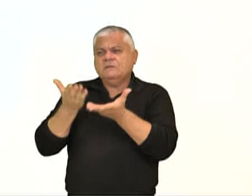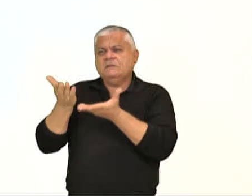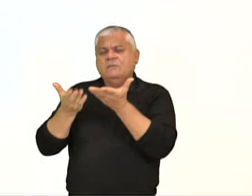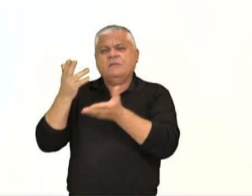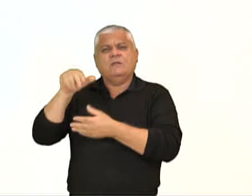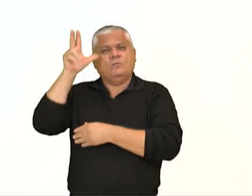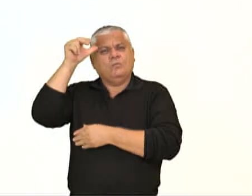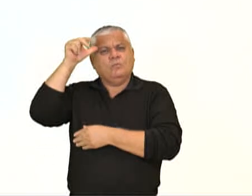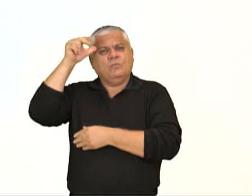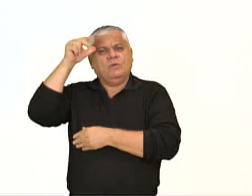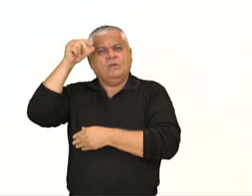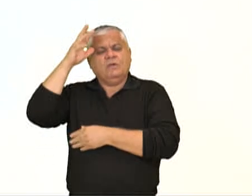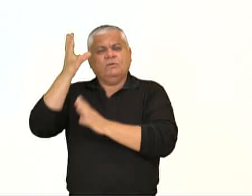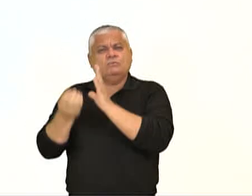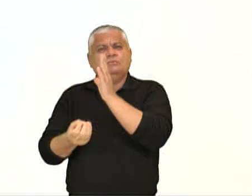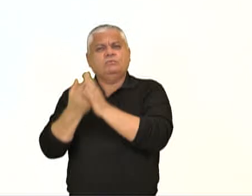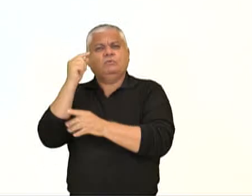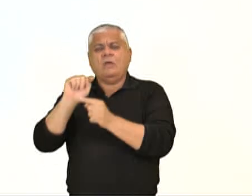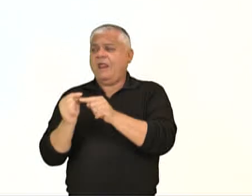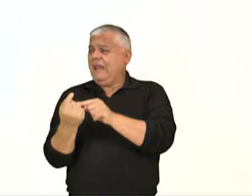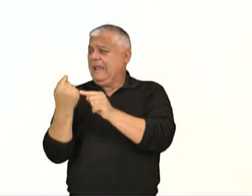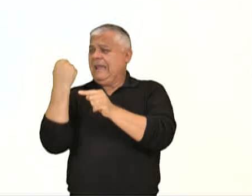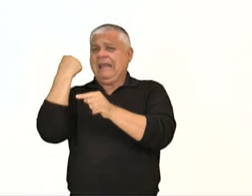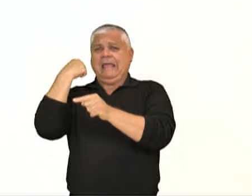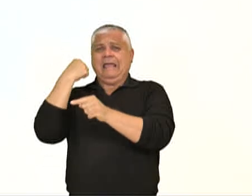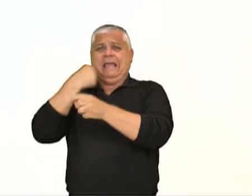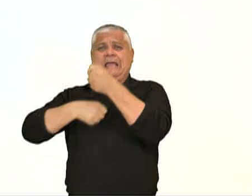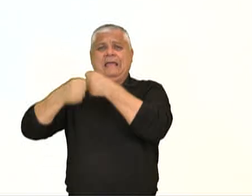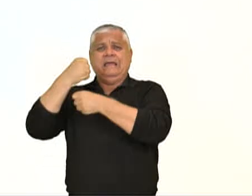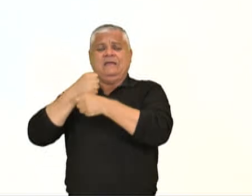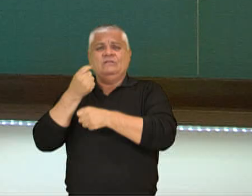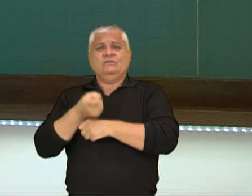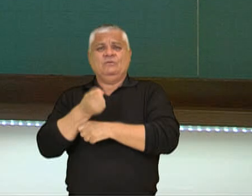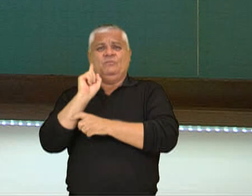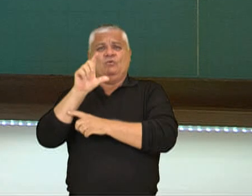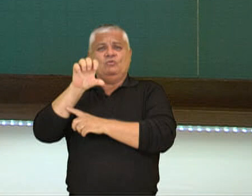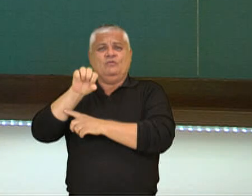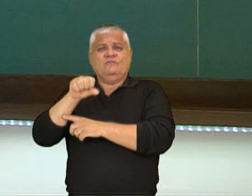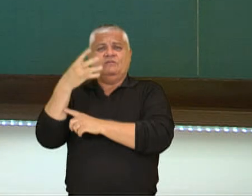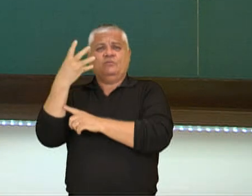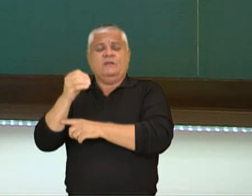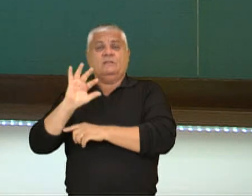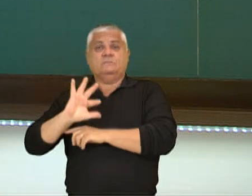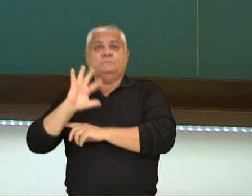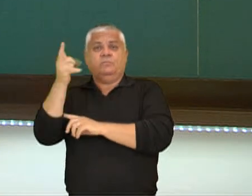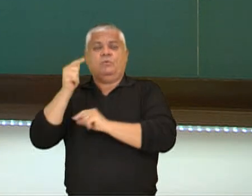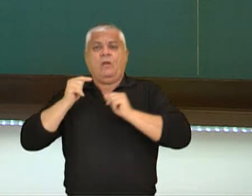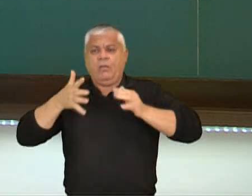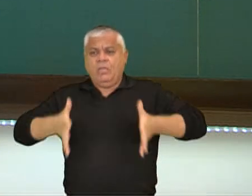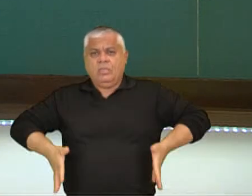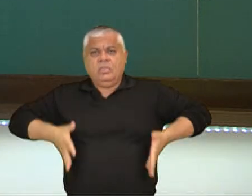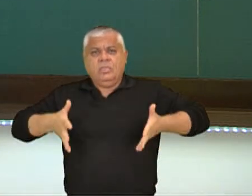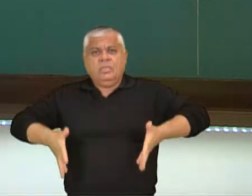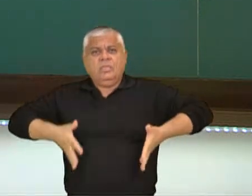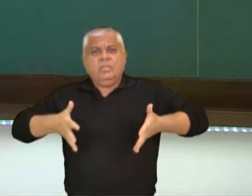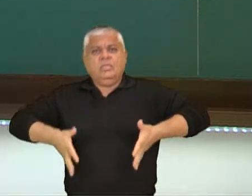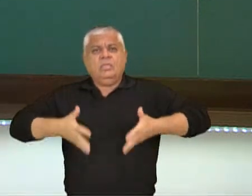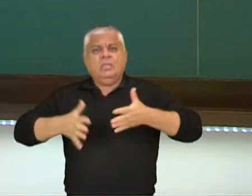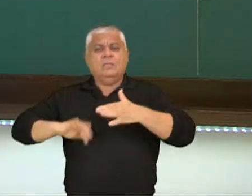1940, na Escandinávia, após surtos de poliomielite. Porém, as atividades só chegou no Brasil